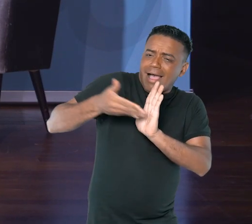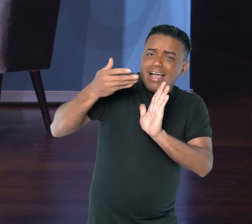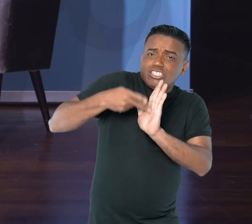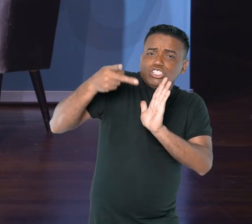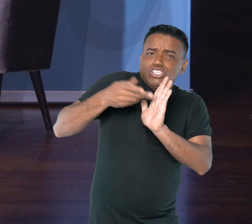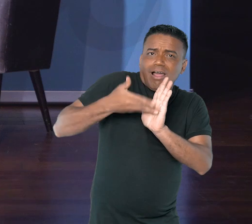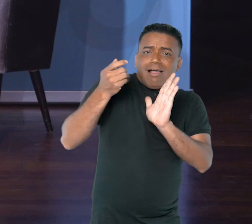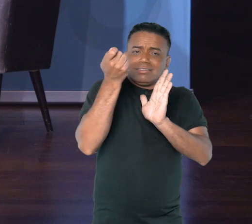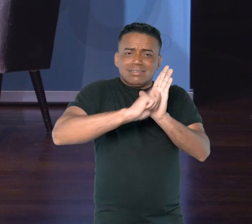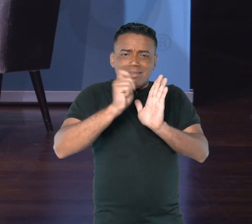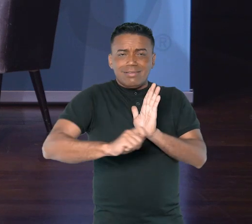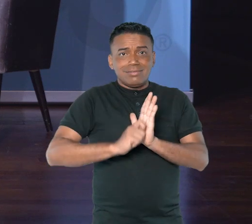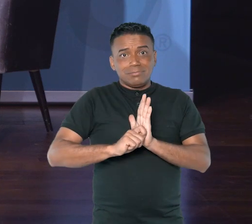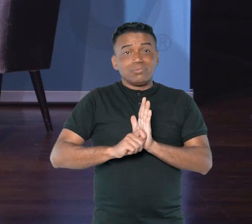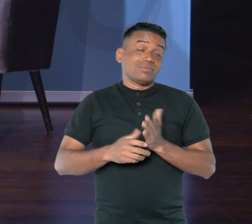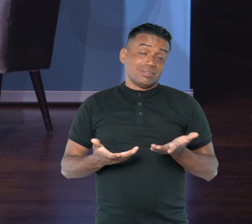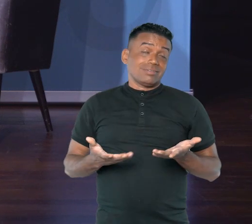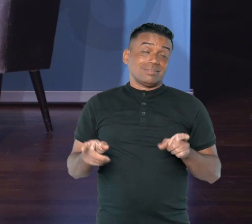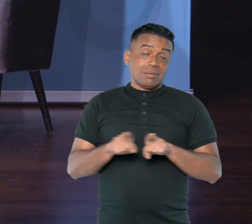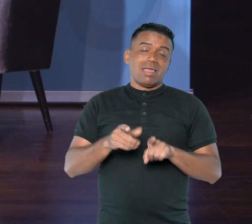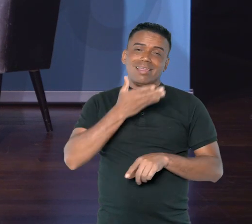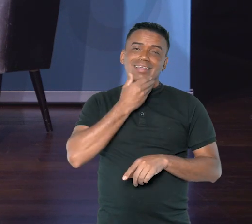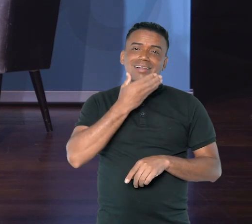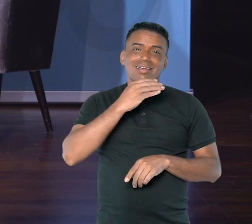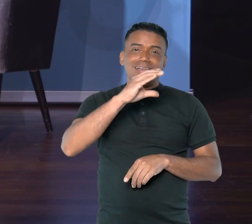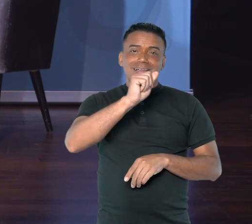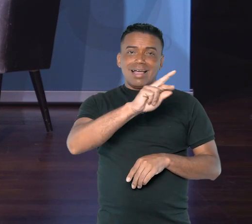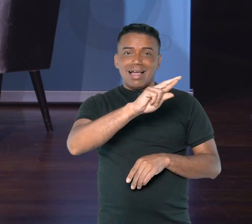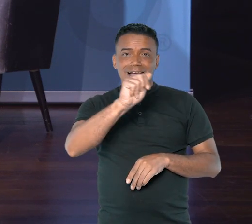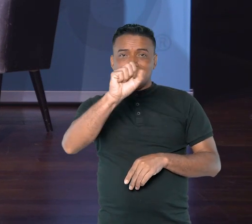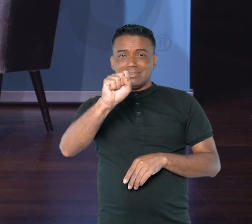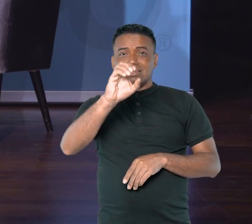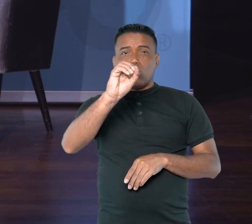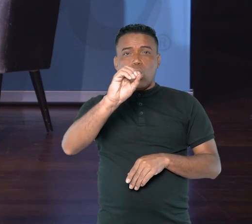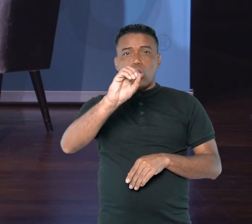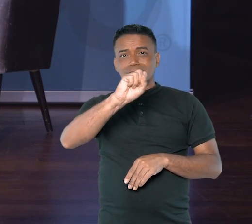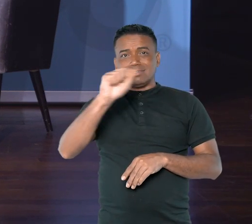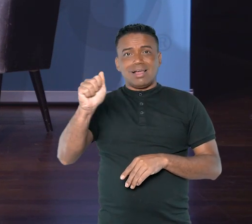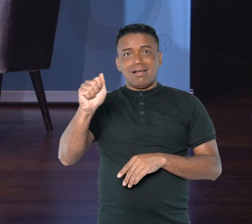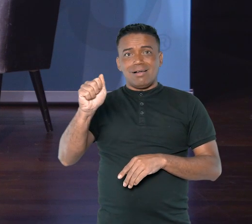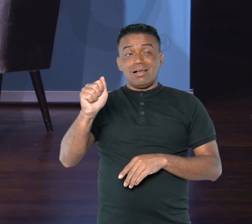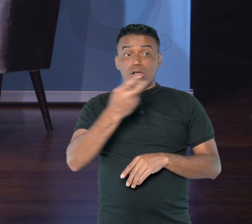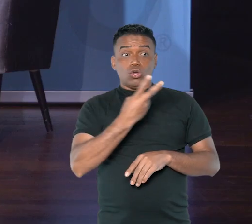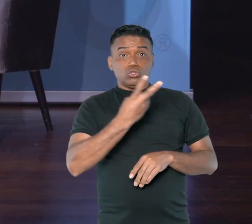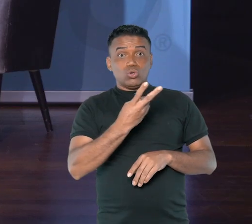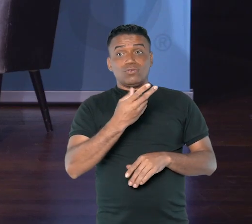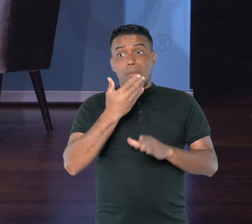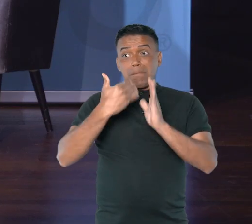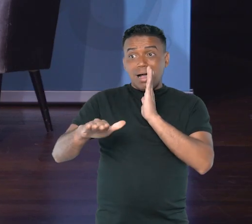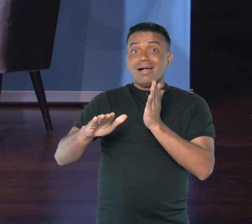E da mesma forma, o Carrascosa, ele... Então, assim, eu estava dizendo que todos 2 me disseram: mande o livro. Eu falei,